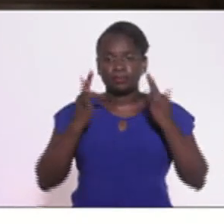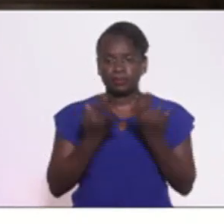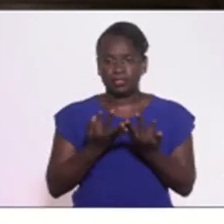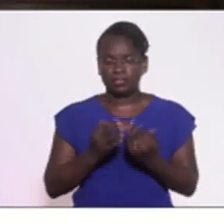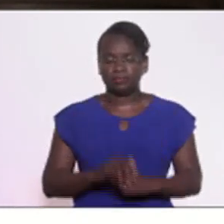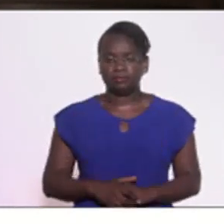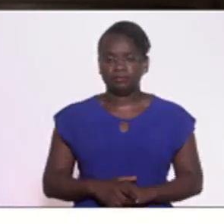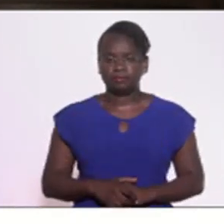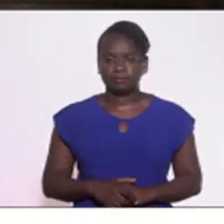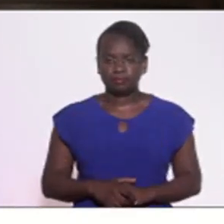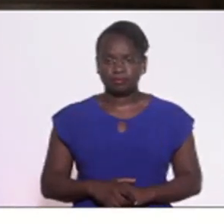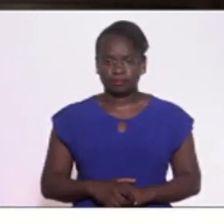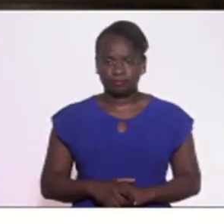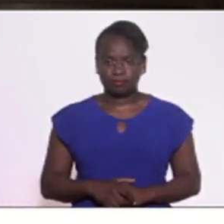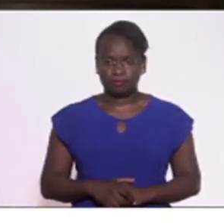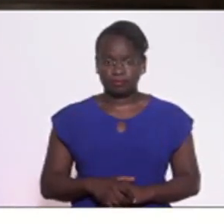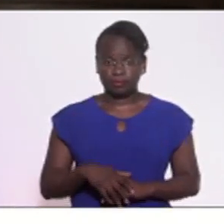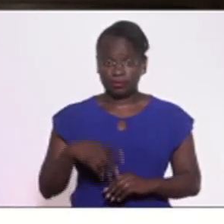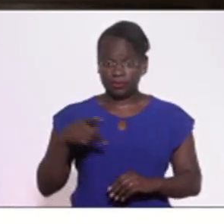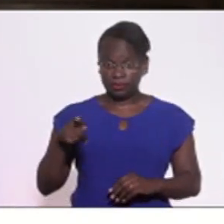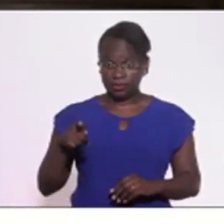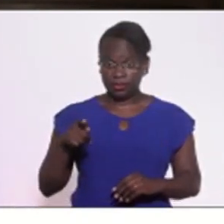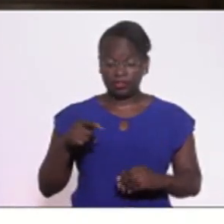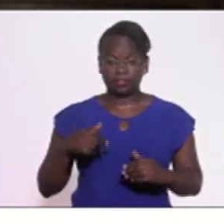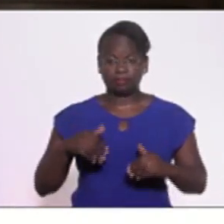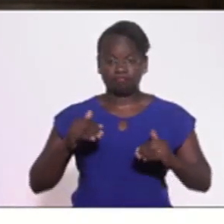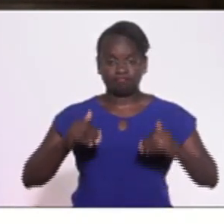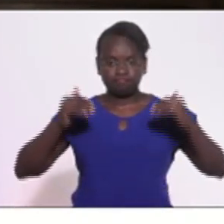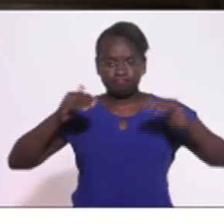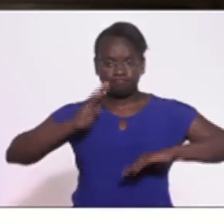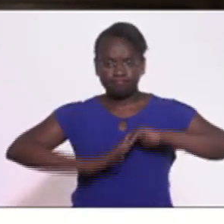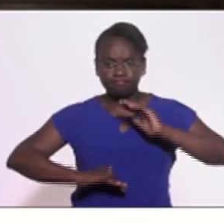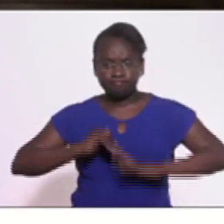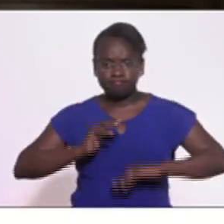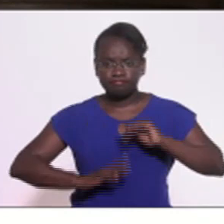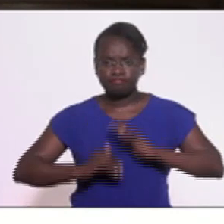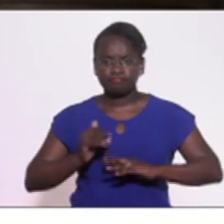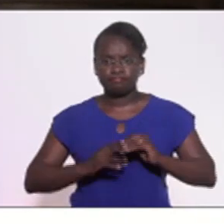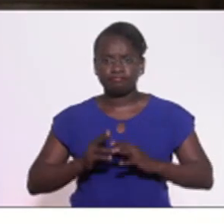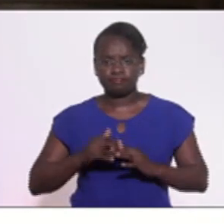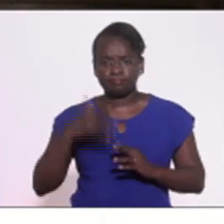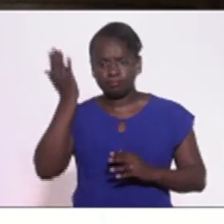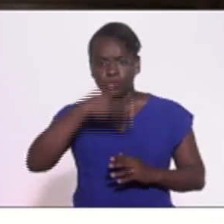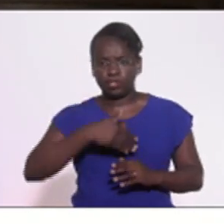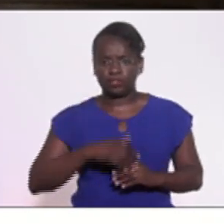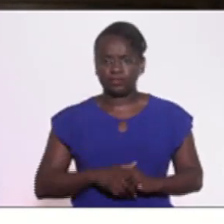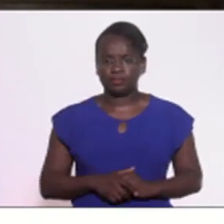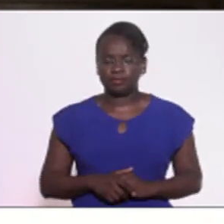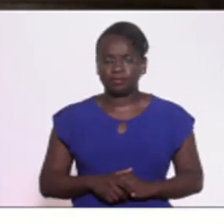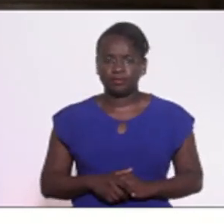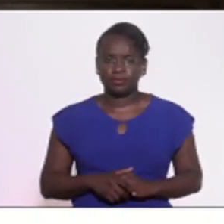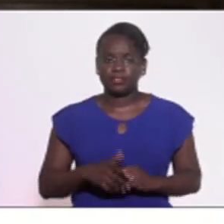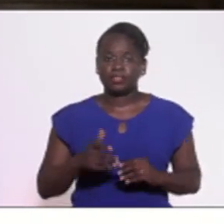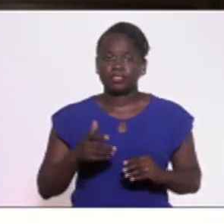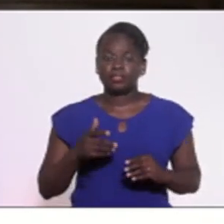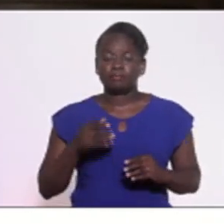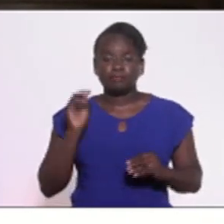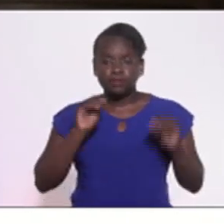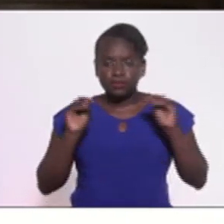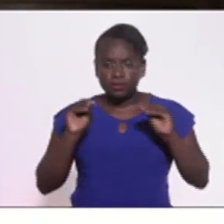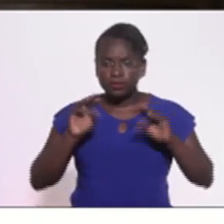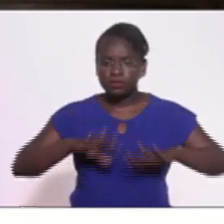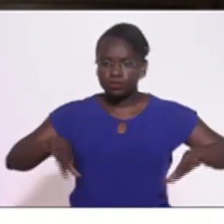família. A sua grande obra, o seu talento falam por si. Muitos beijos de